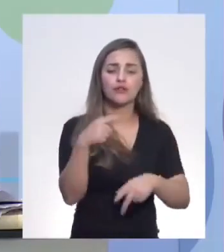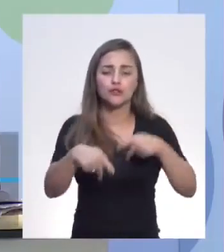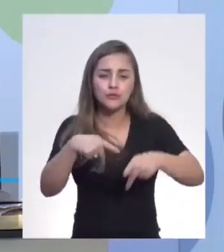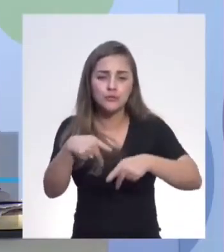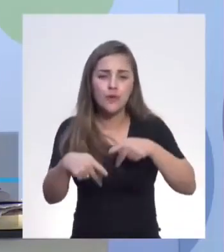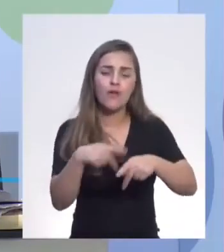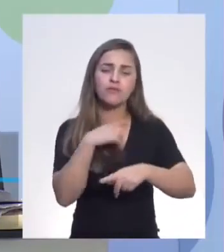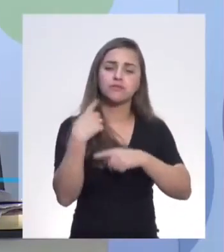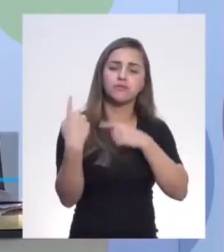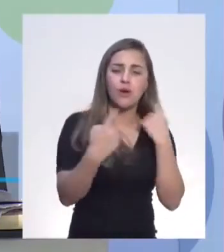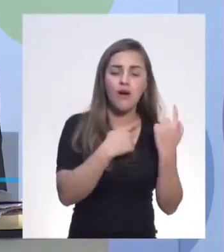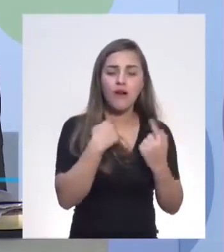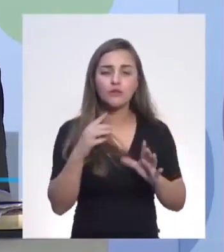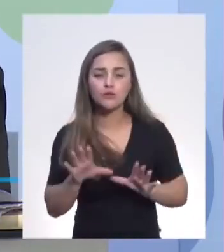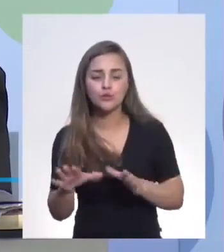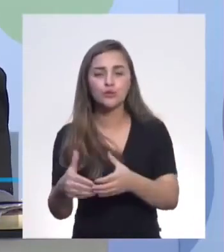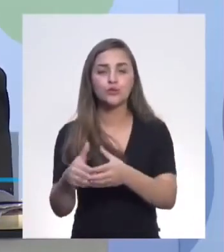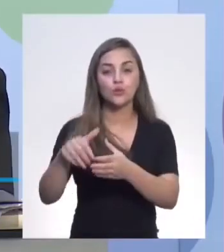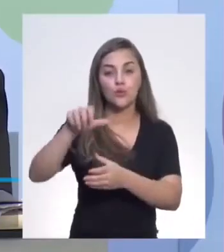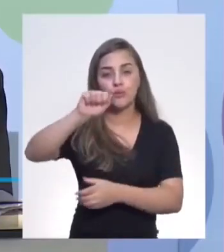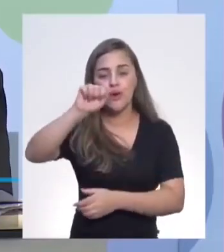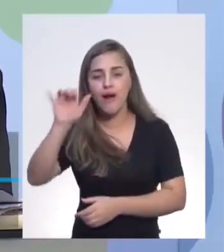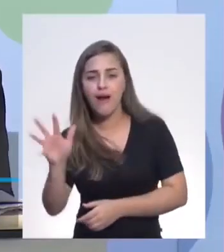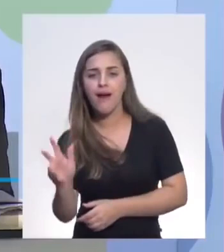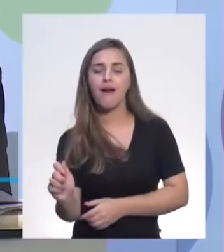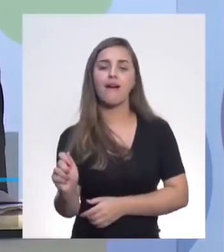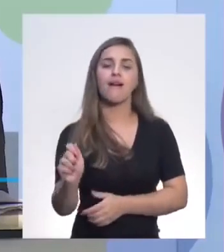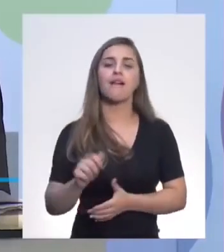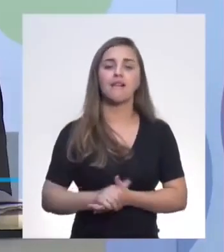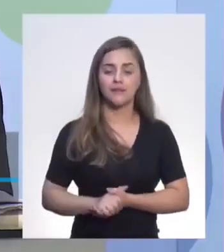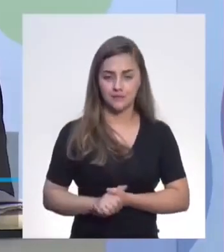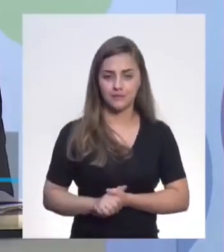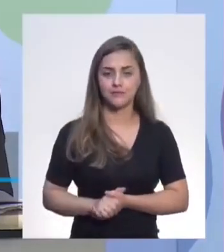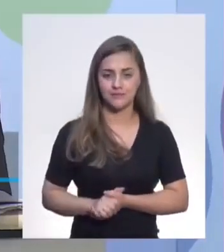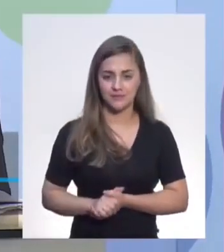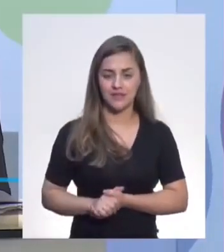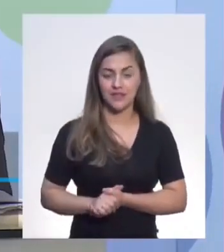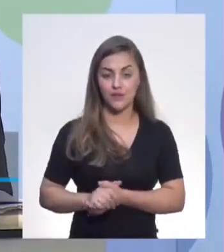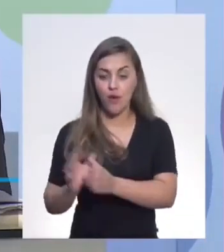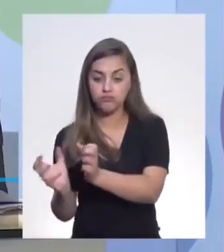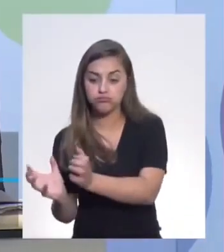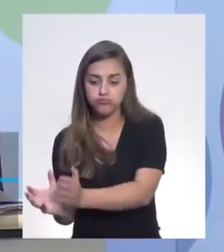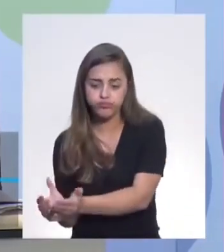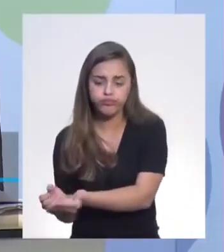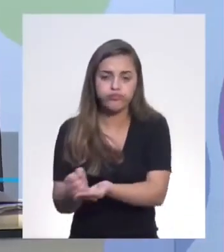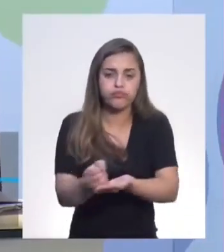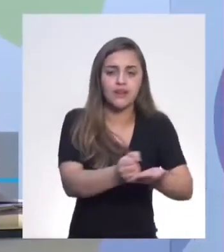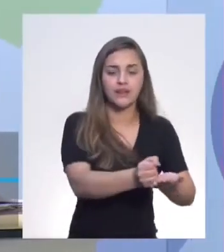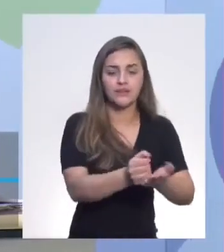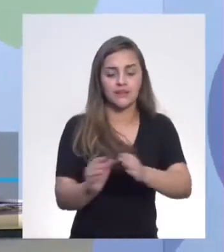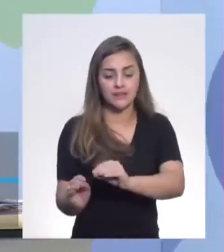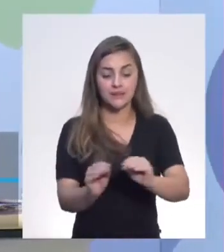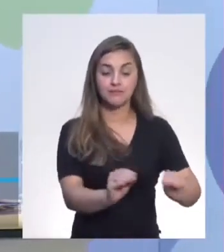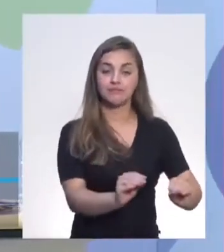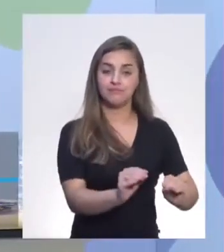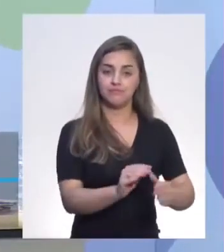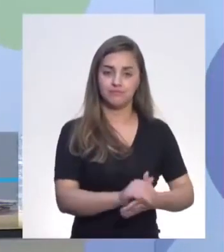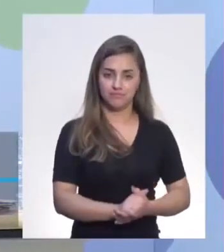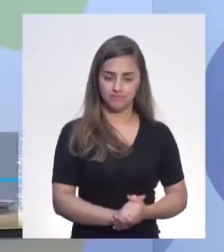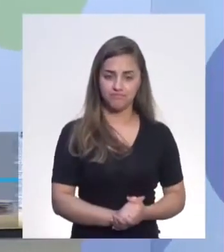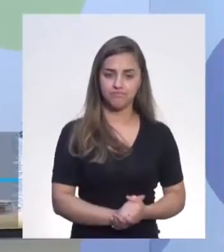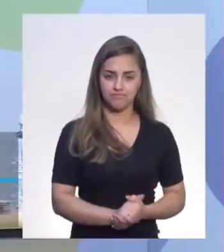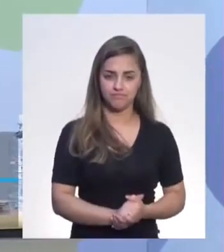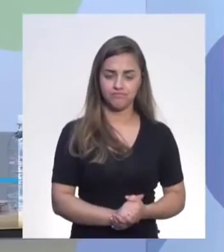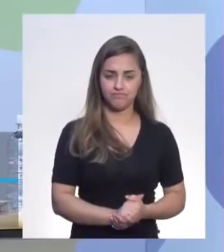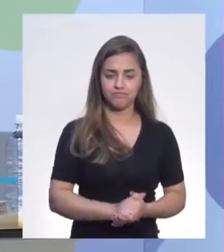várias etnias africanas que foram sequestradas dos seus espaços, trazidos para cá. Vocês colocaram também, fala da